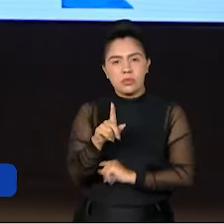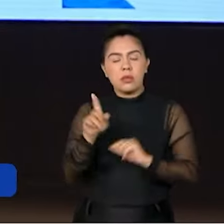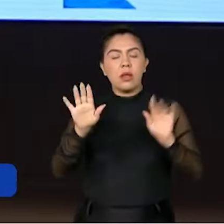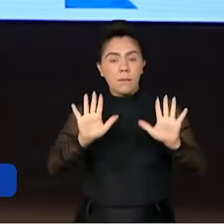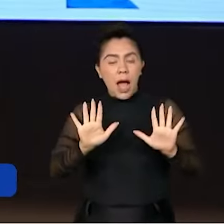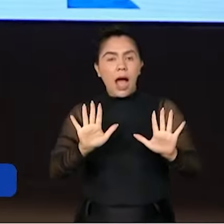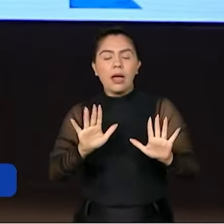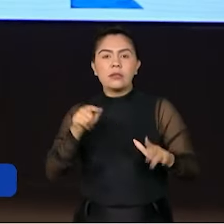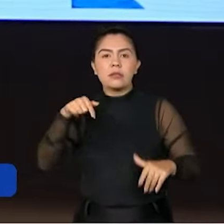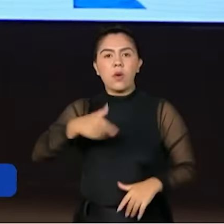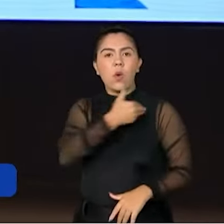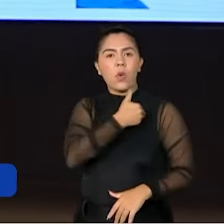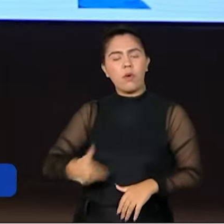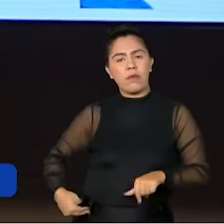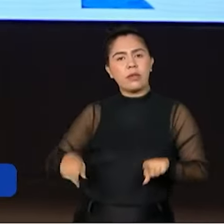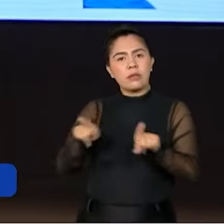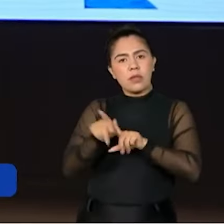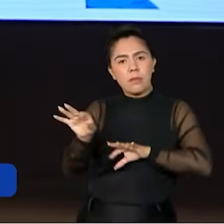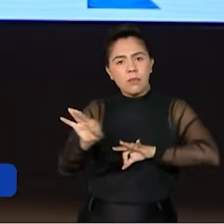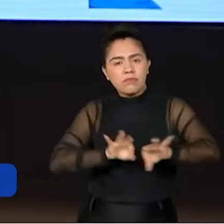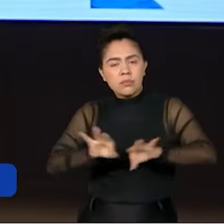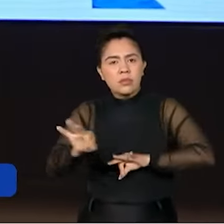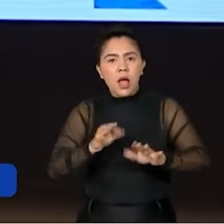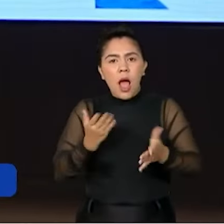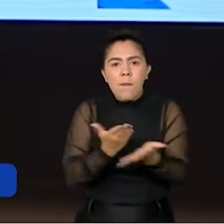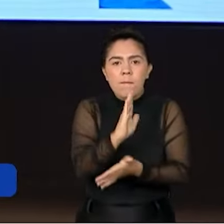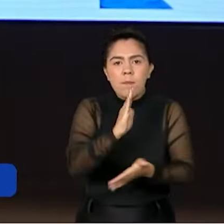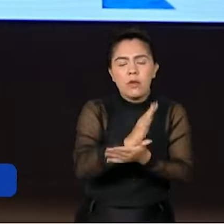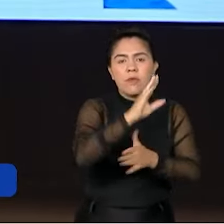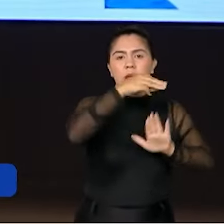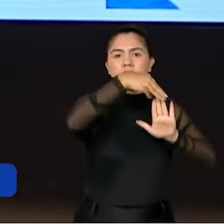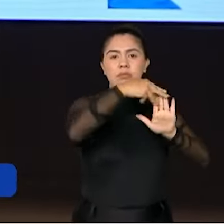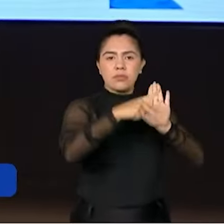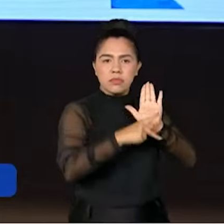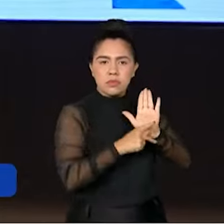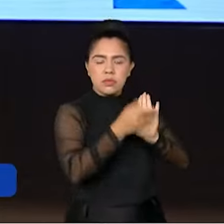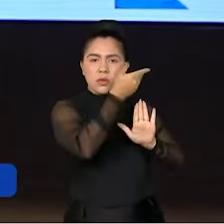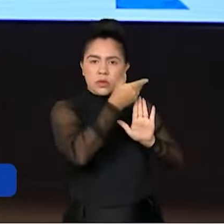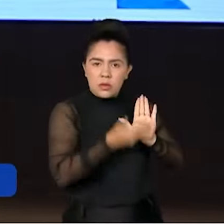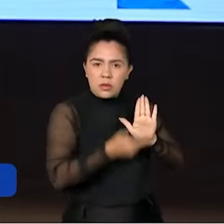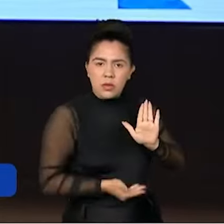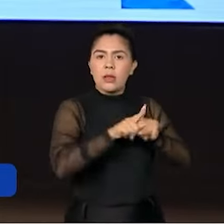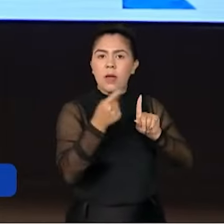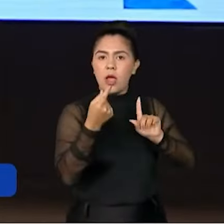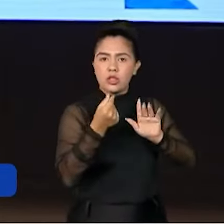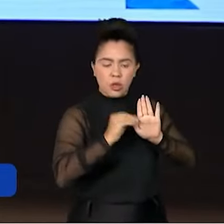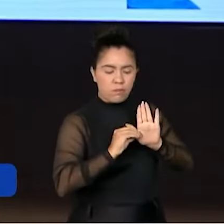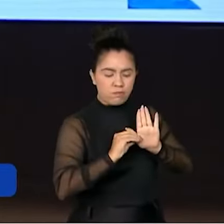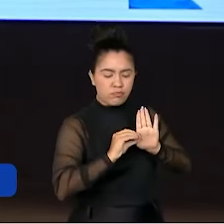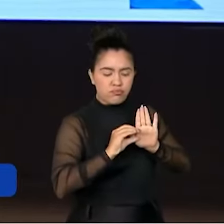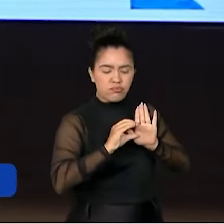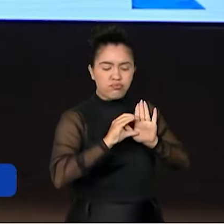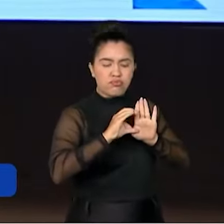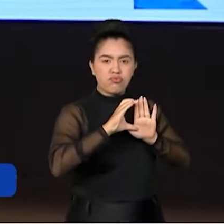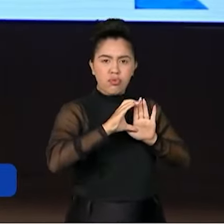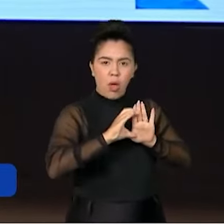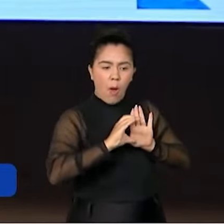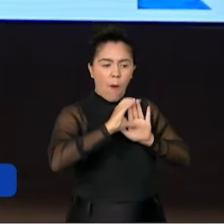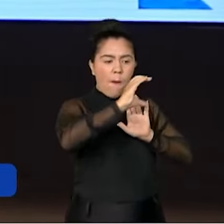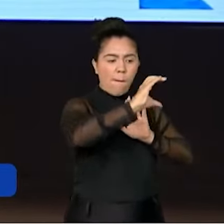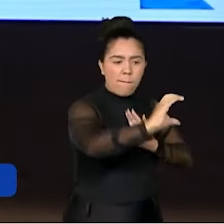tem aprovado medidas provisórias, aumentando o volume de recursos para a ação do IBAMA,